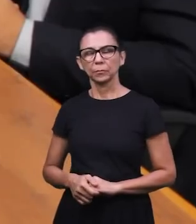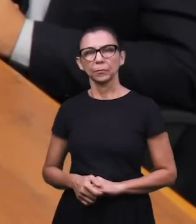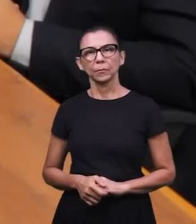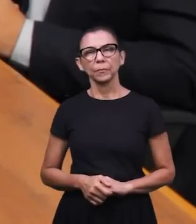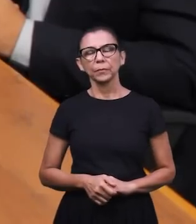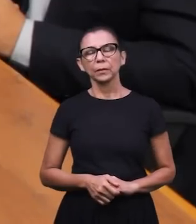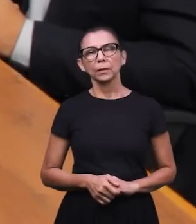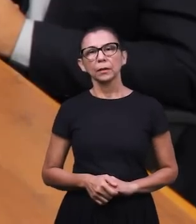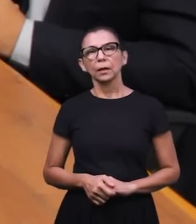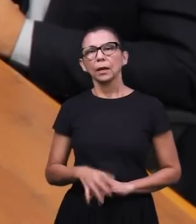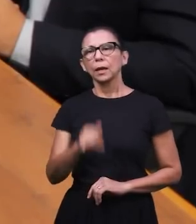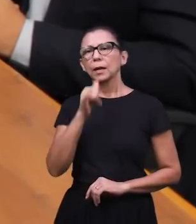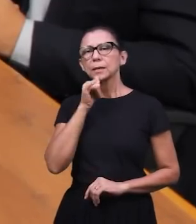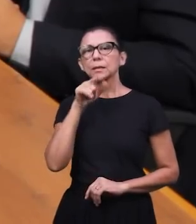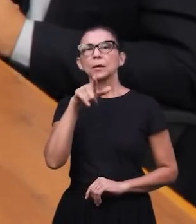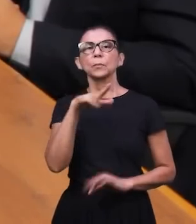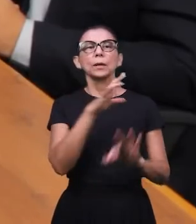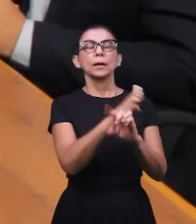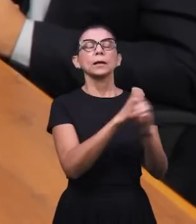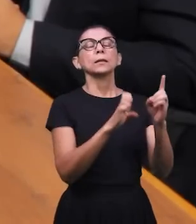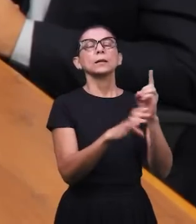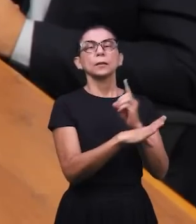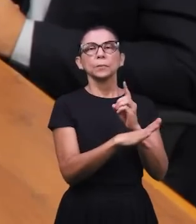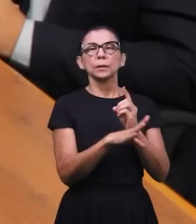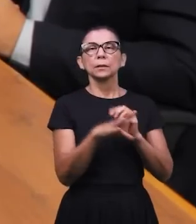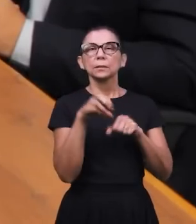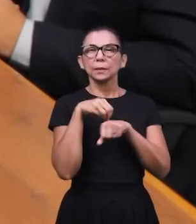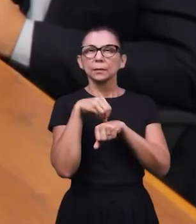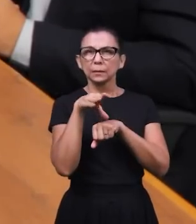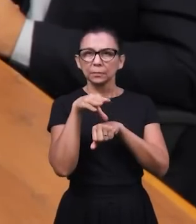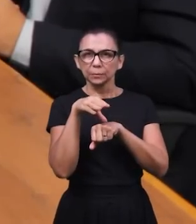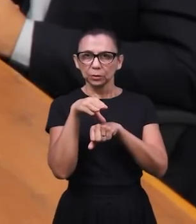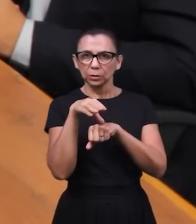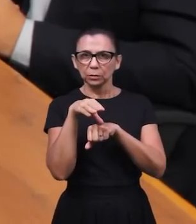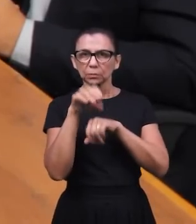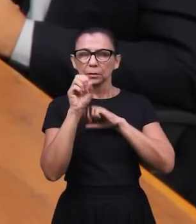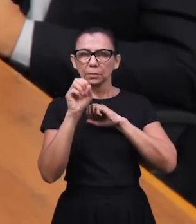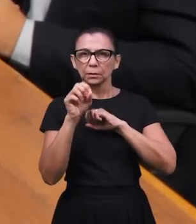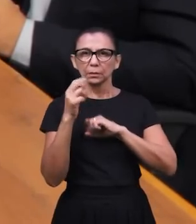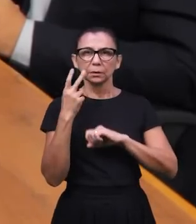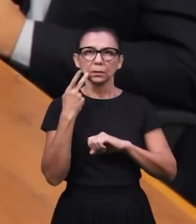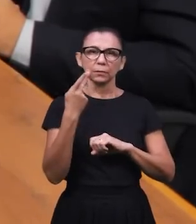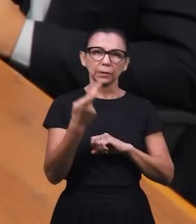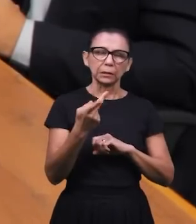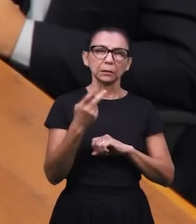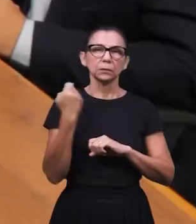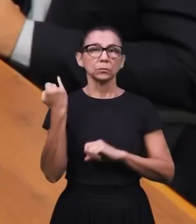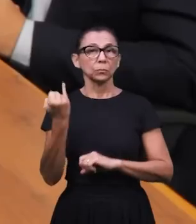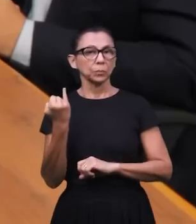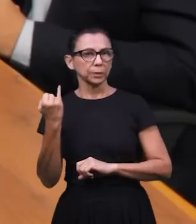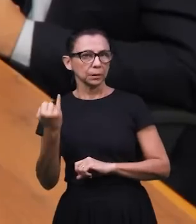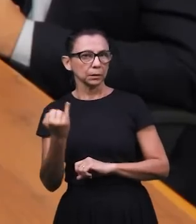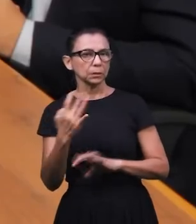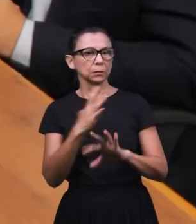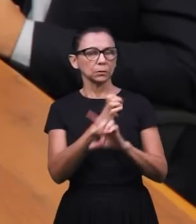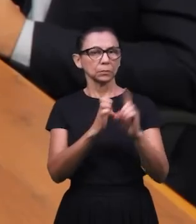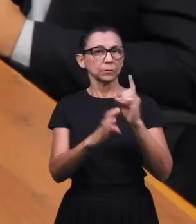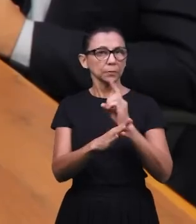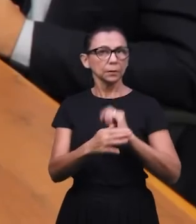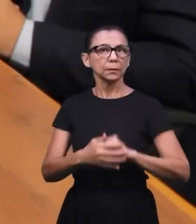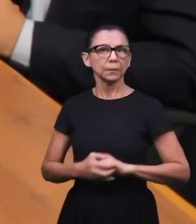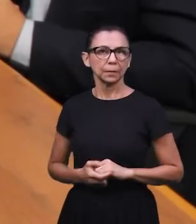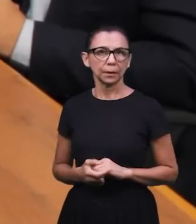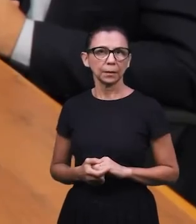está transmitindo a escola bíblica para o seu filho, como é que a escola bíblica, como é que acontece, é importante a escola bíblica. Você está transmitindo para o seu